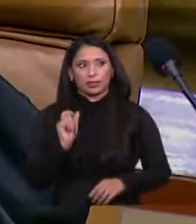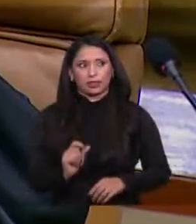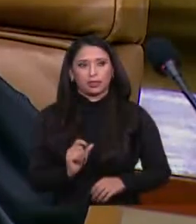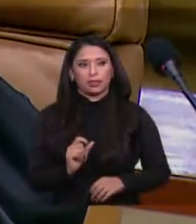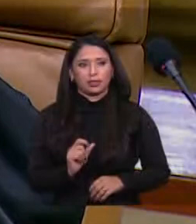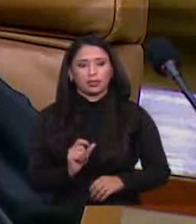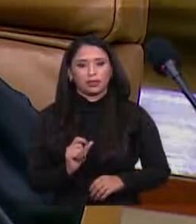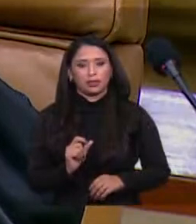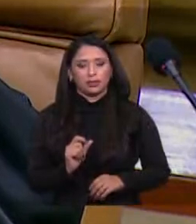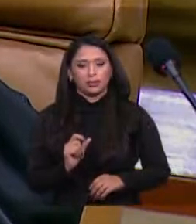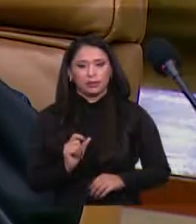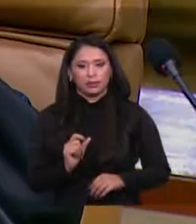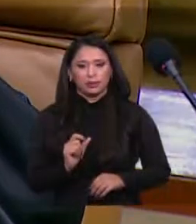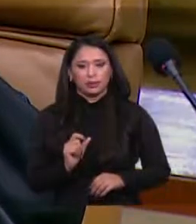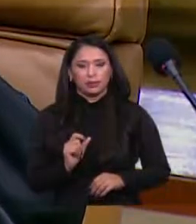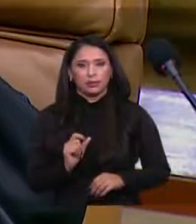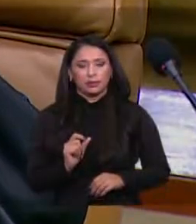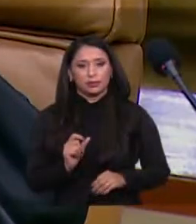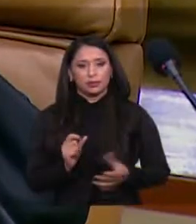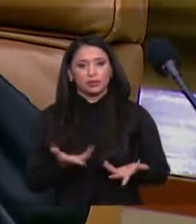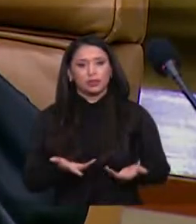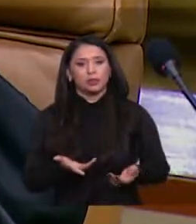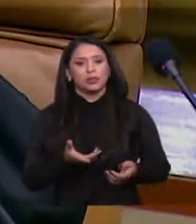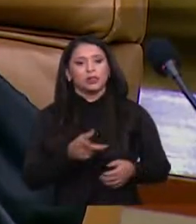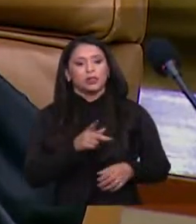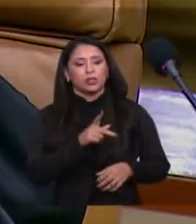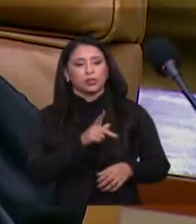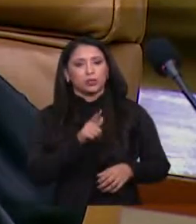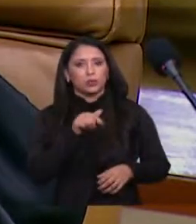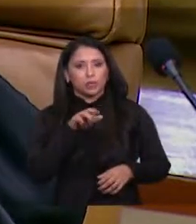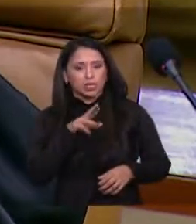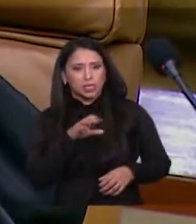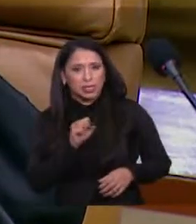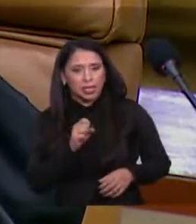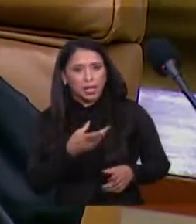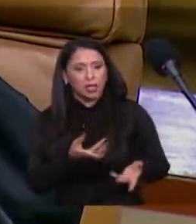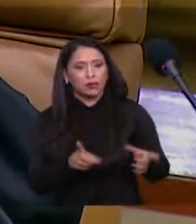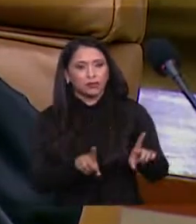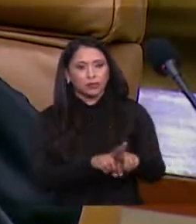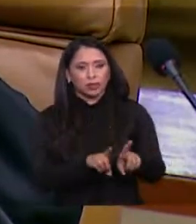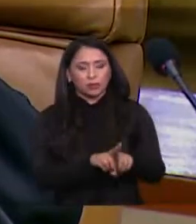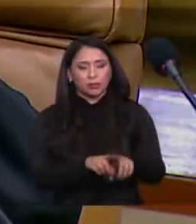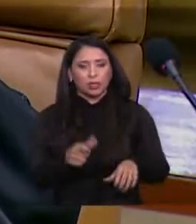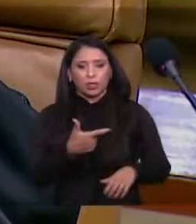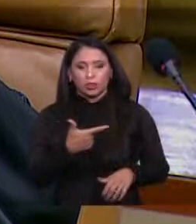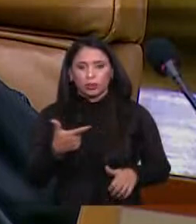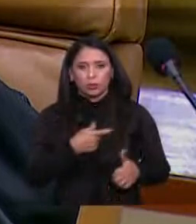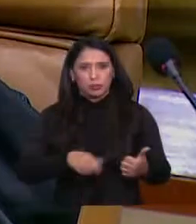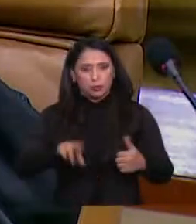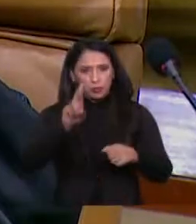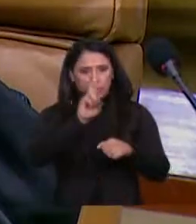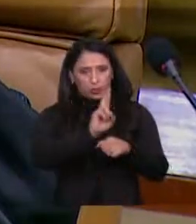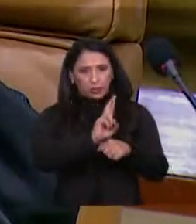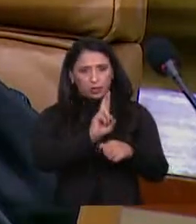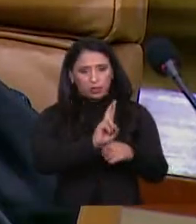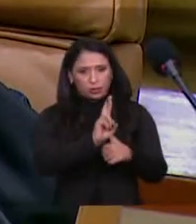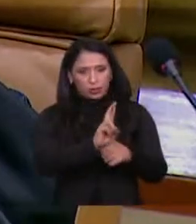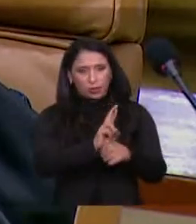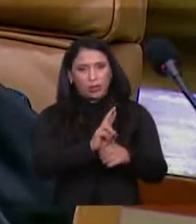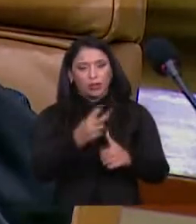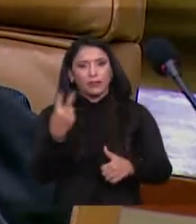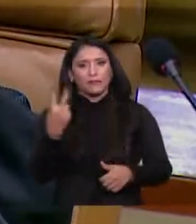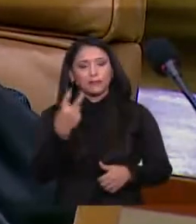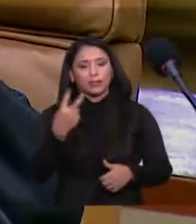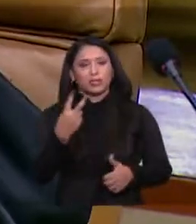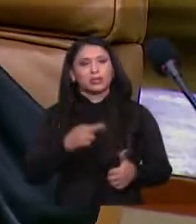Dr Paulo Gustavo guner Branco professor e sou procurador-geral da República vice-precorador